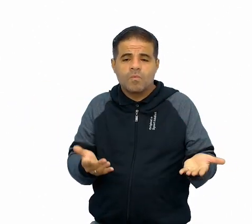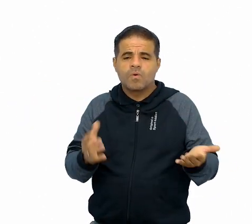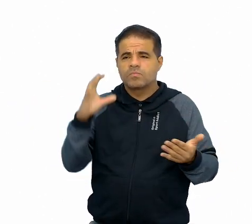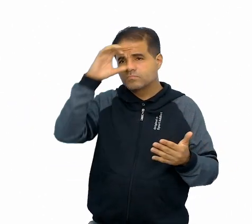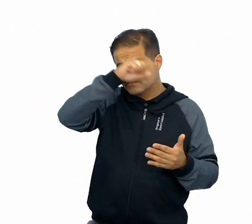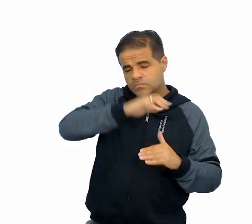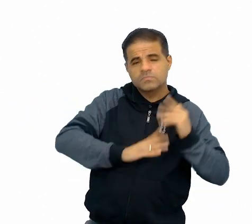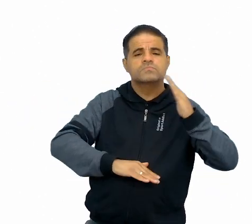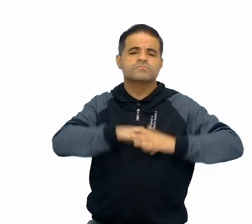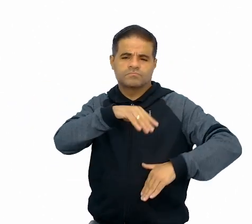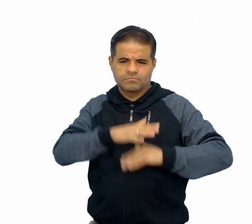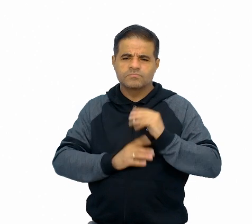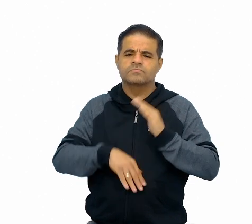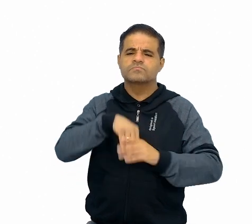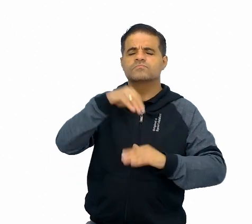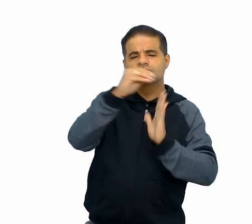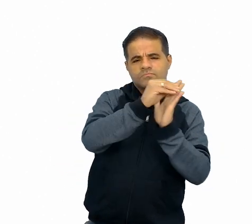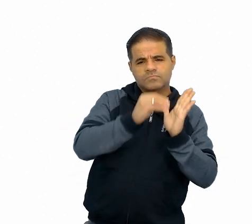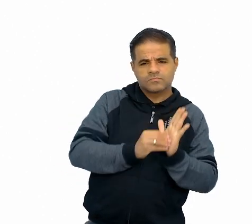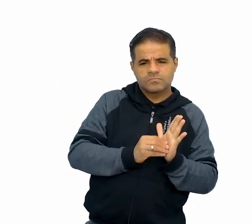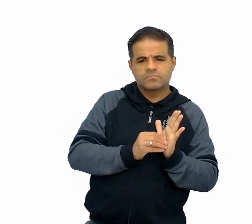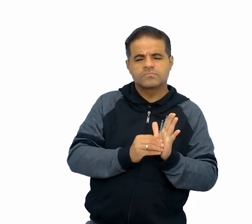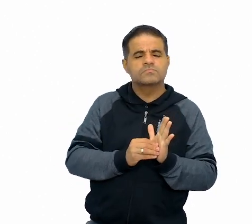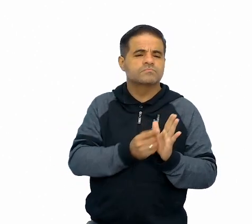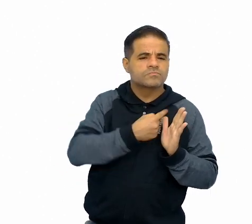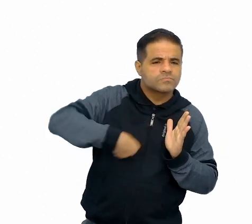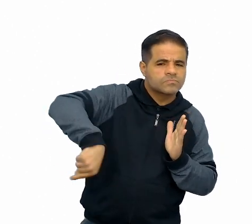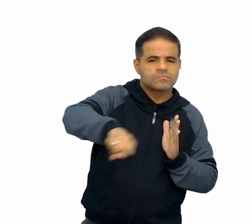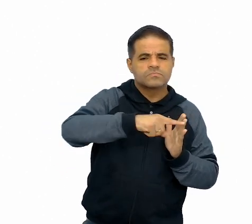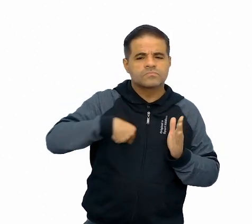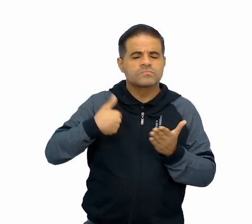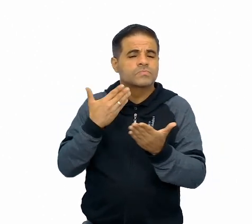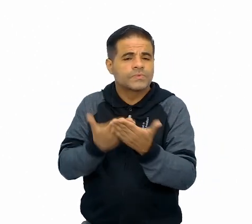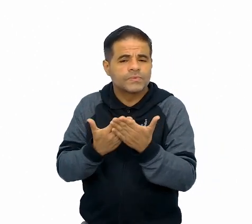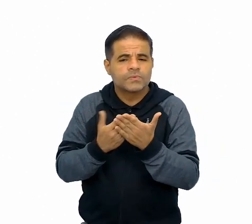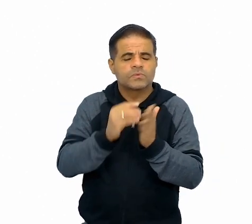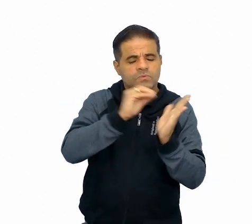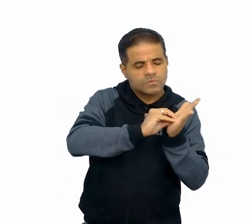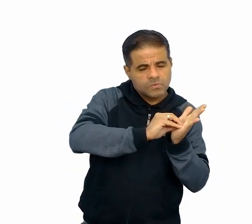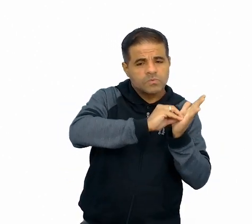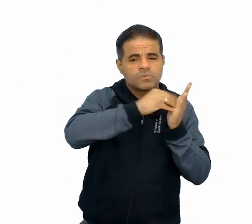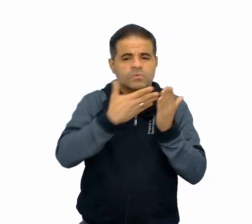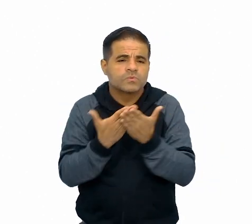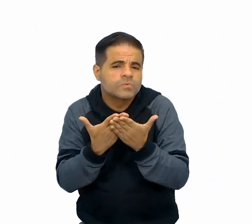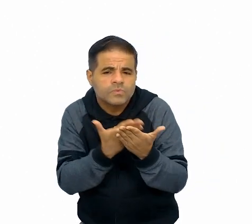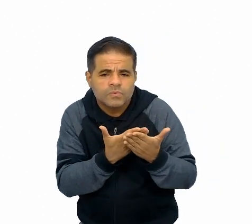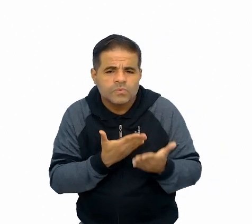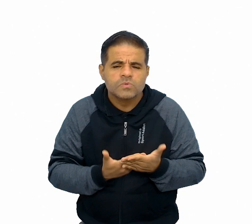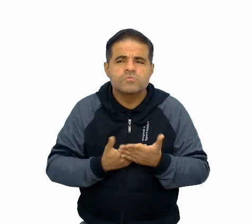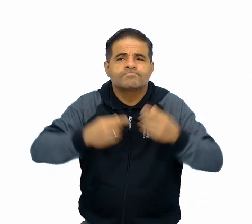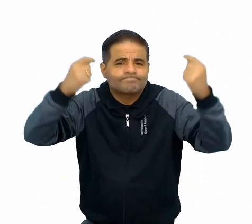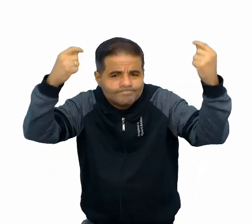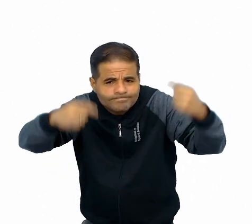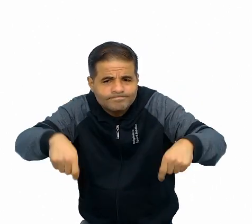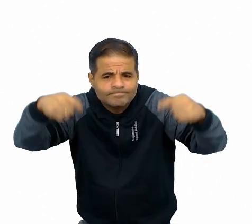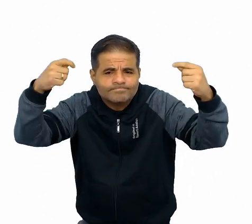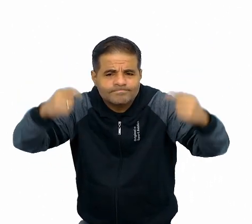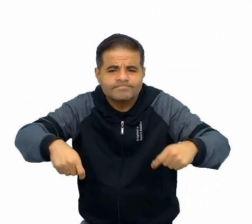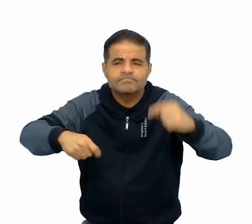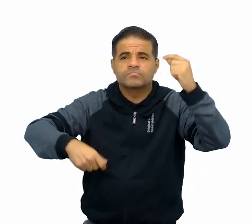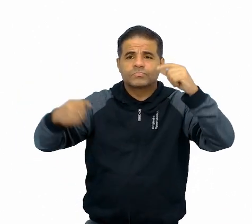aprendizagens realizadas efetivamente pelos nossos estudantes, quais conteúdos eles se apropriaram, quais precisarão